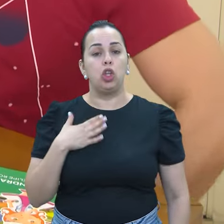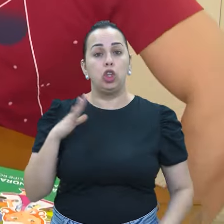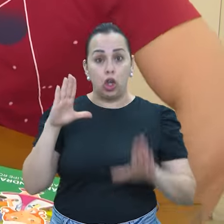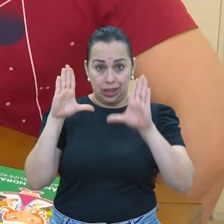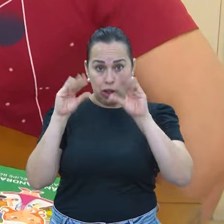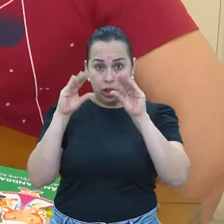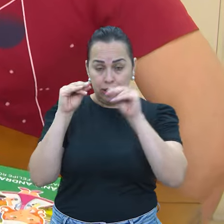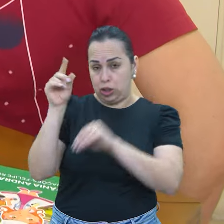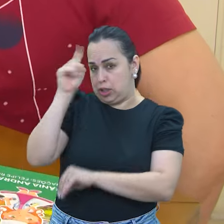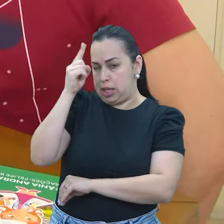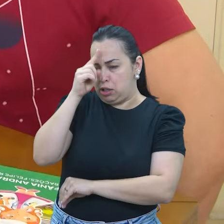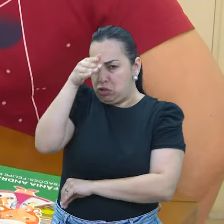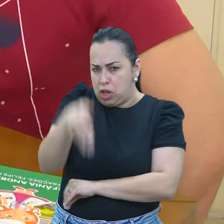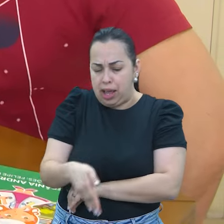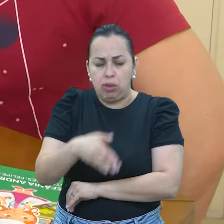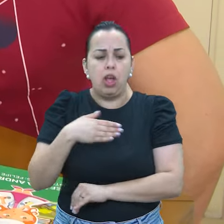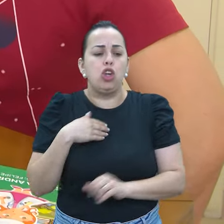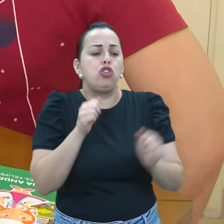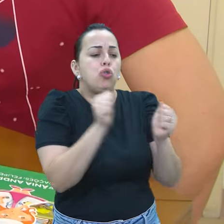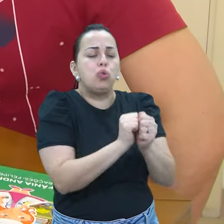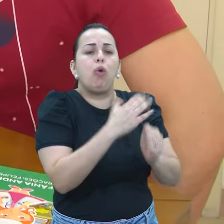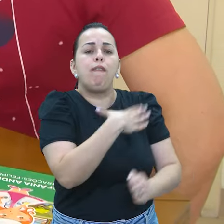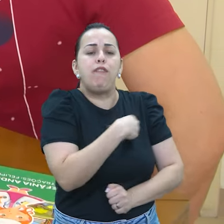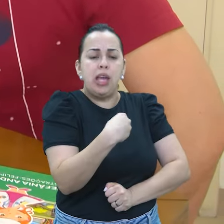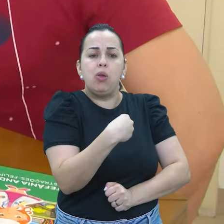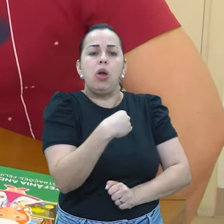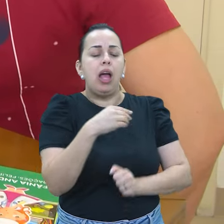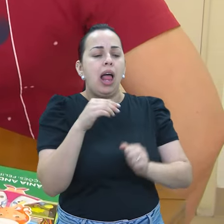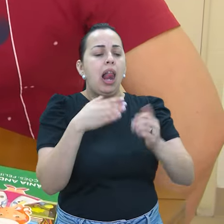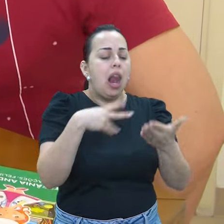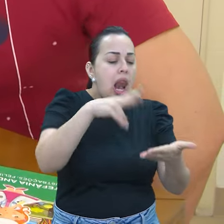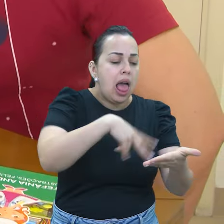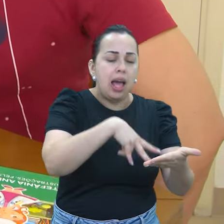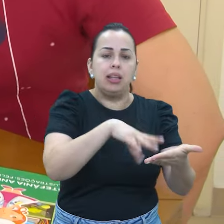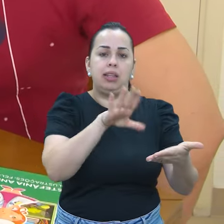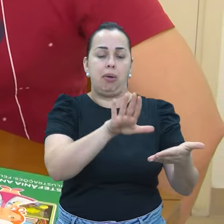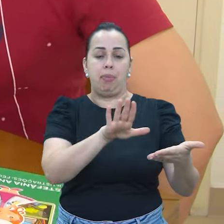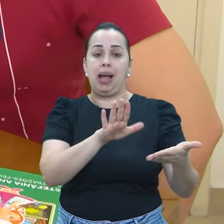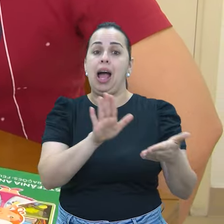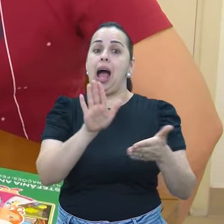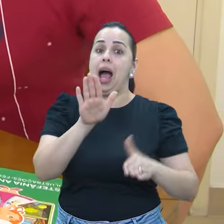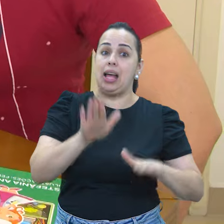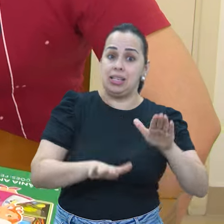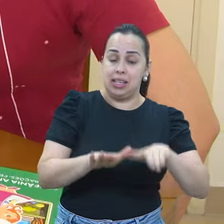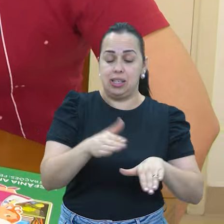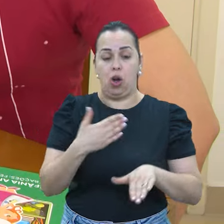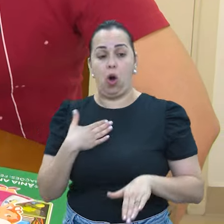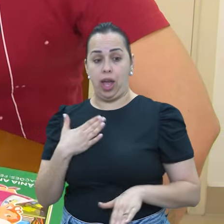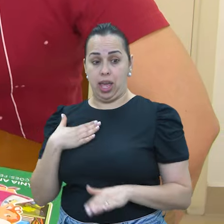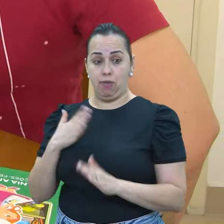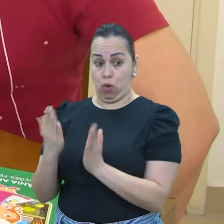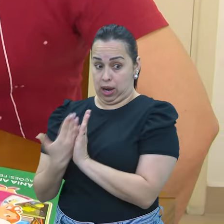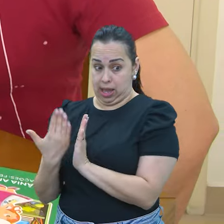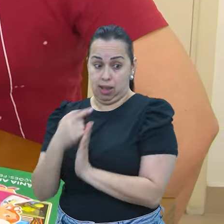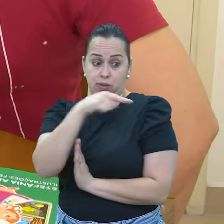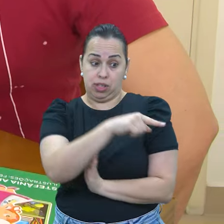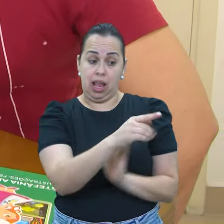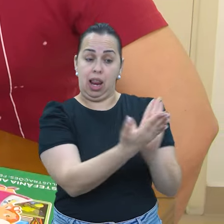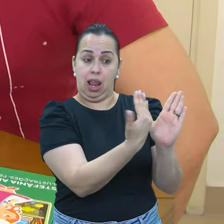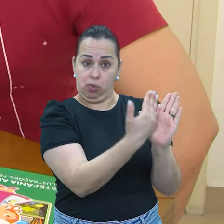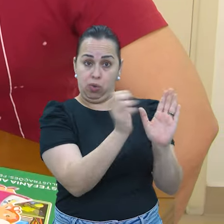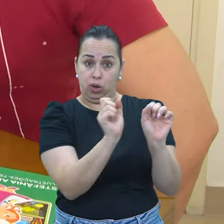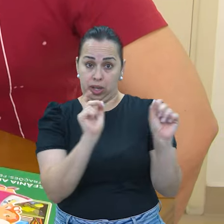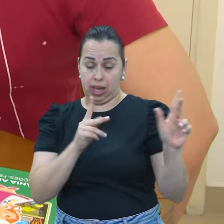Olha! Então, por exemplo, eu leio para o meu filho todas as noites. Super importante. Mas em alguns momentos,